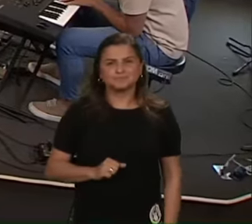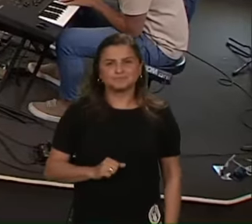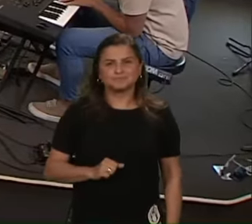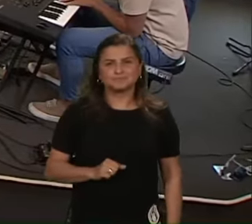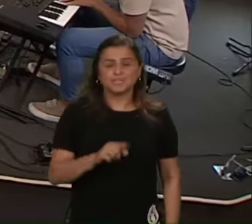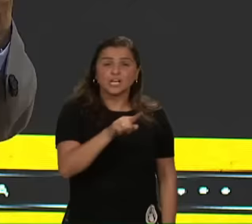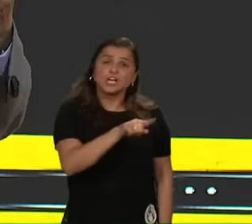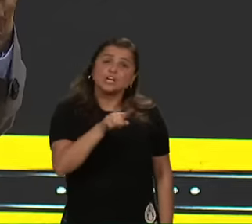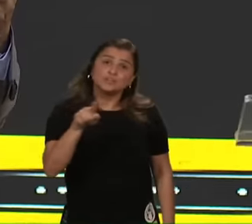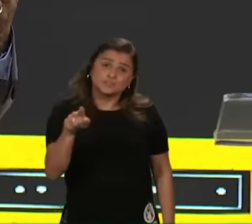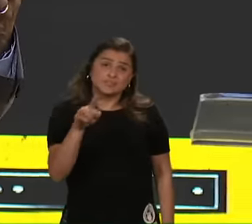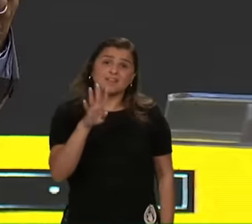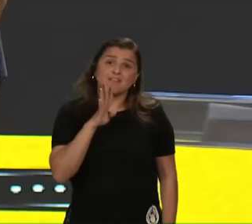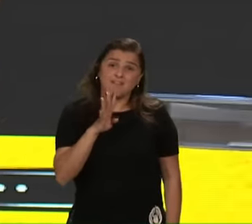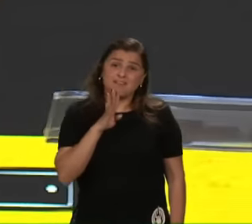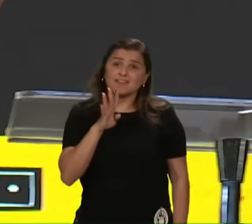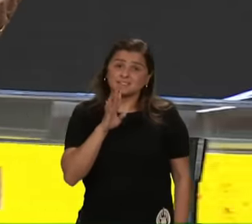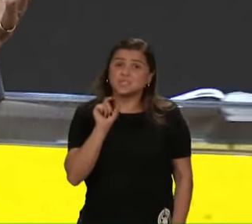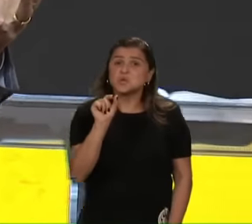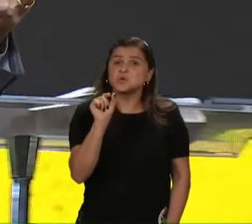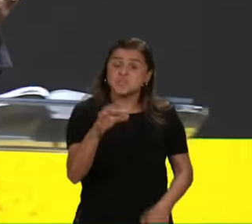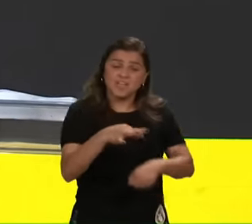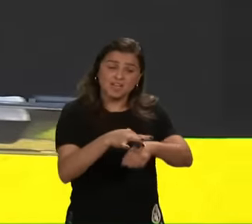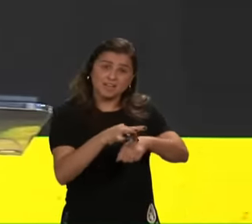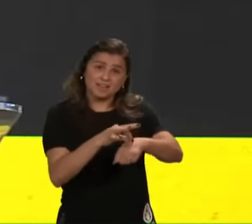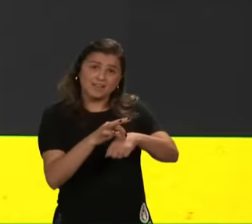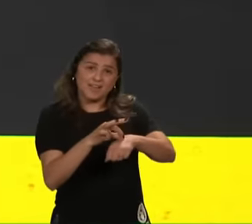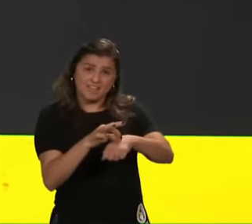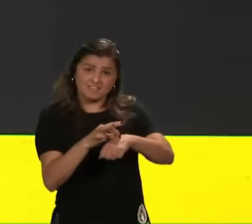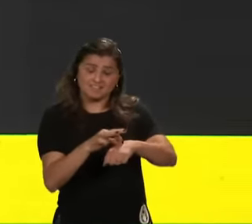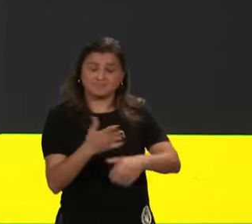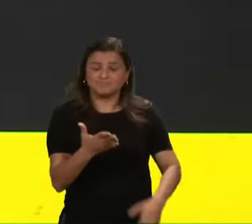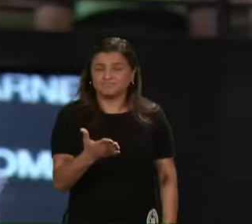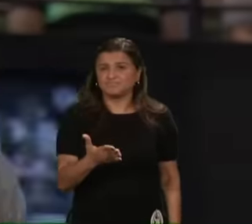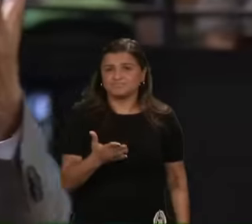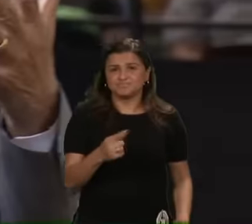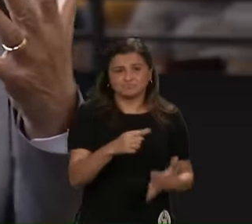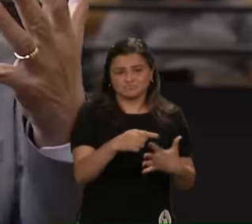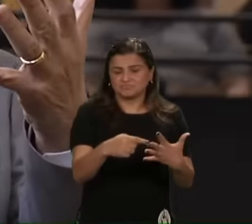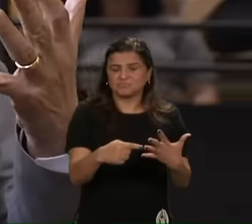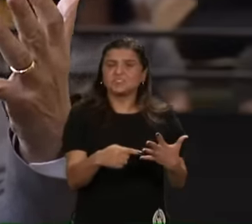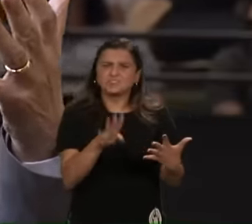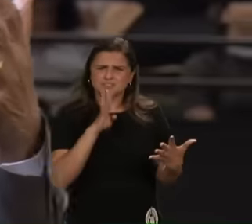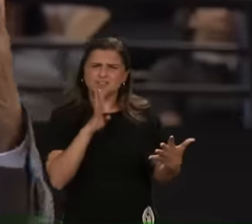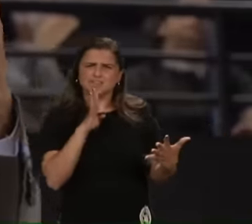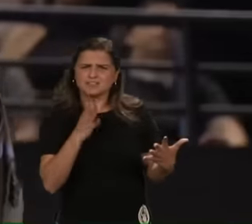Você conhece as obras da carne? Eu nem vou mencionar muitas delas.